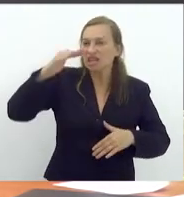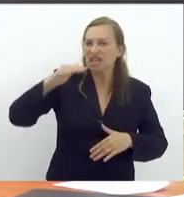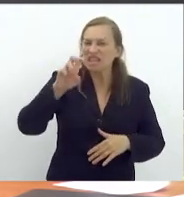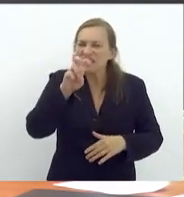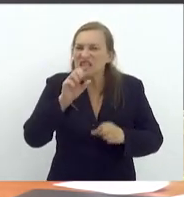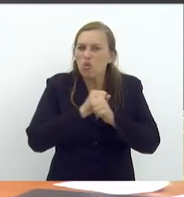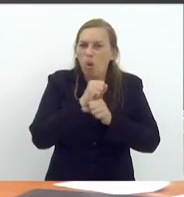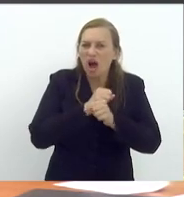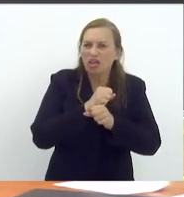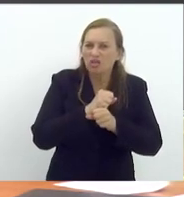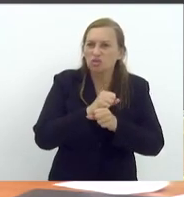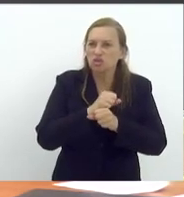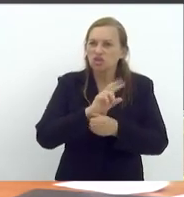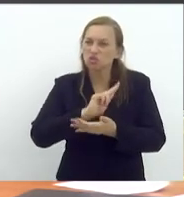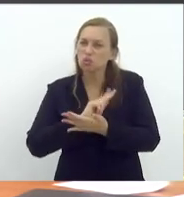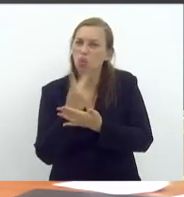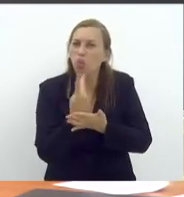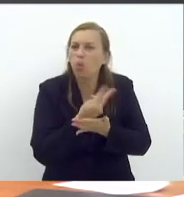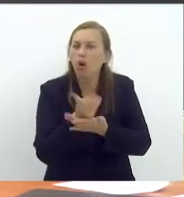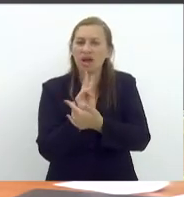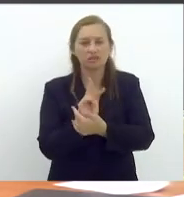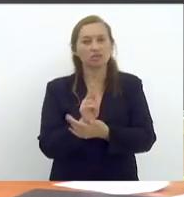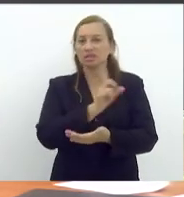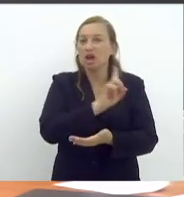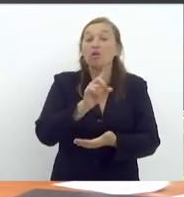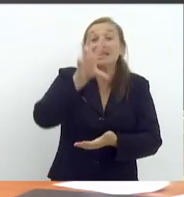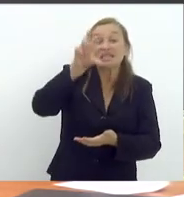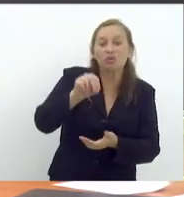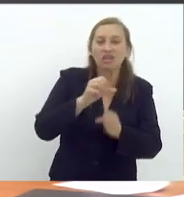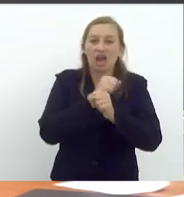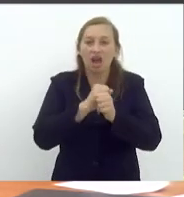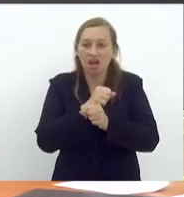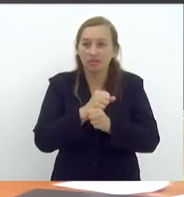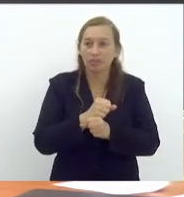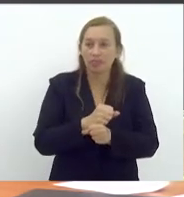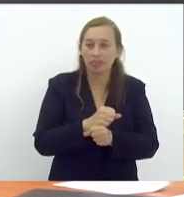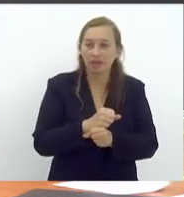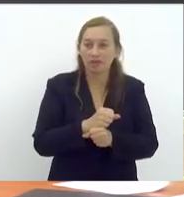anos de break São 50 anos o